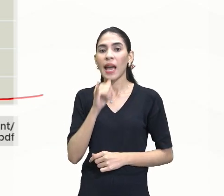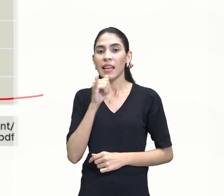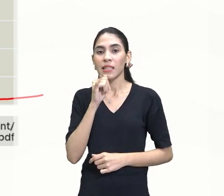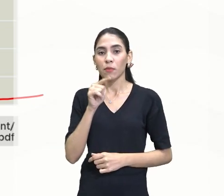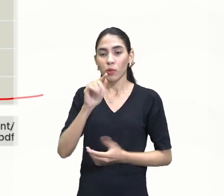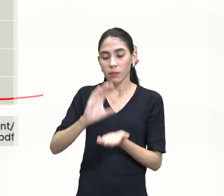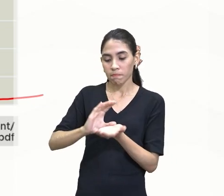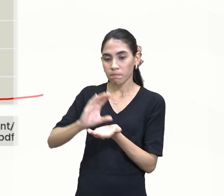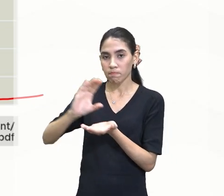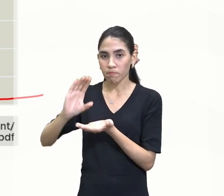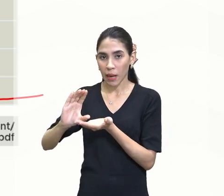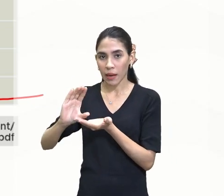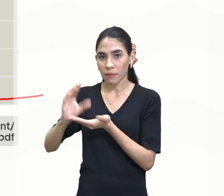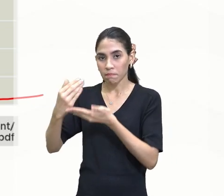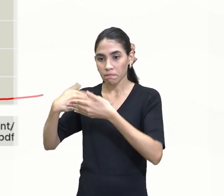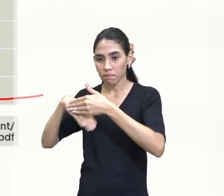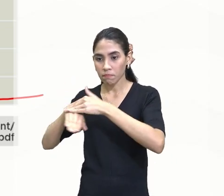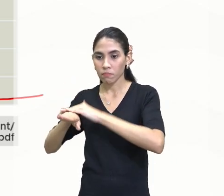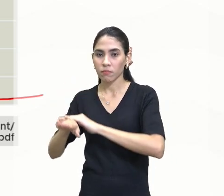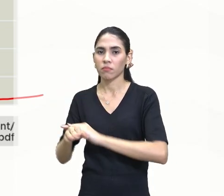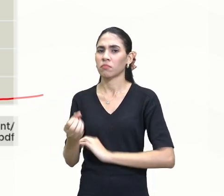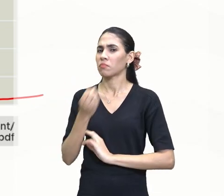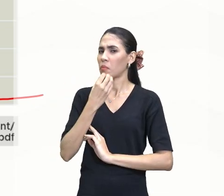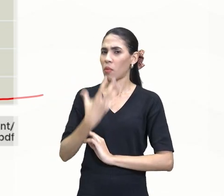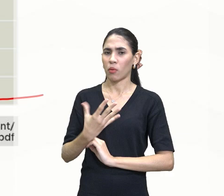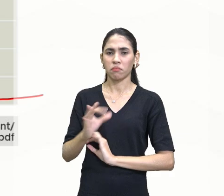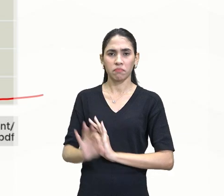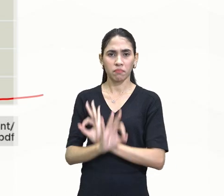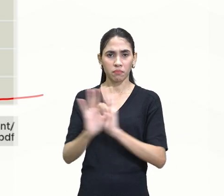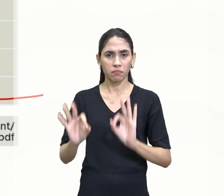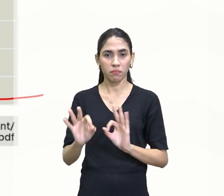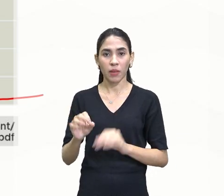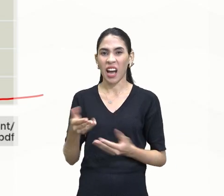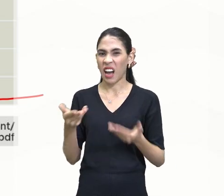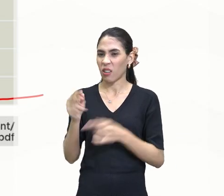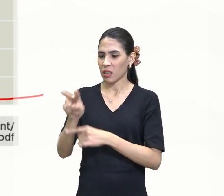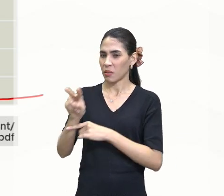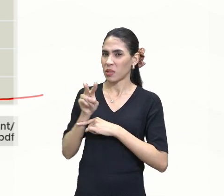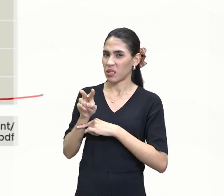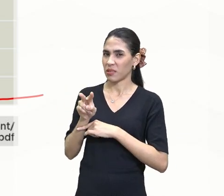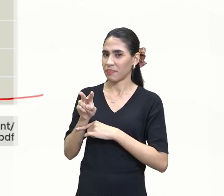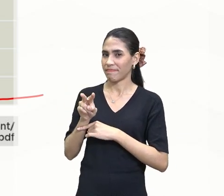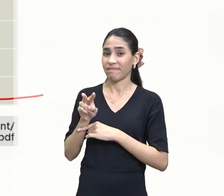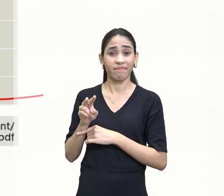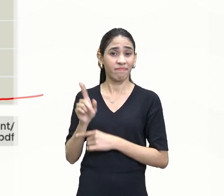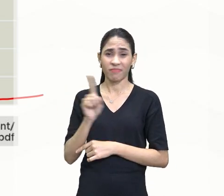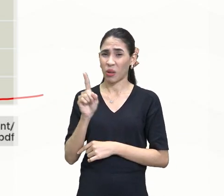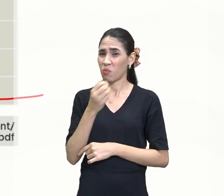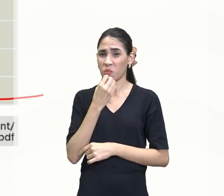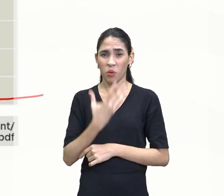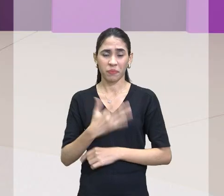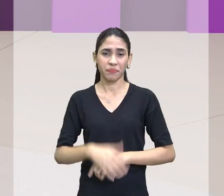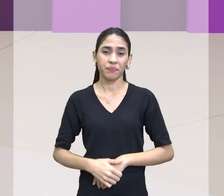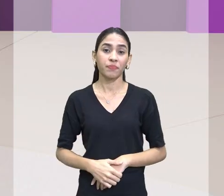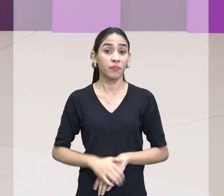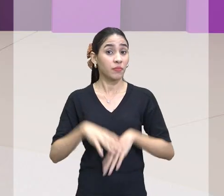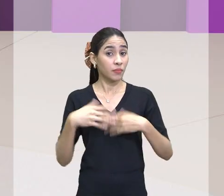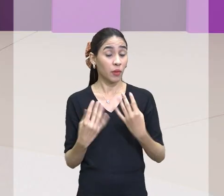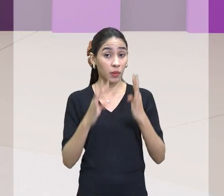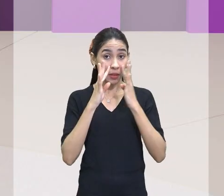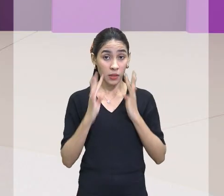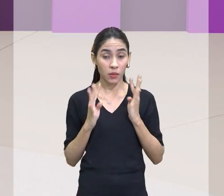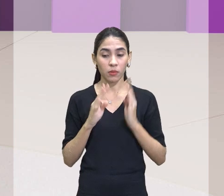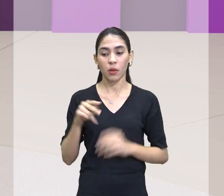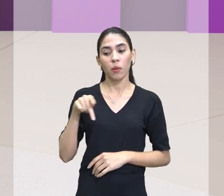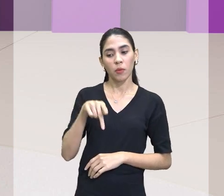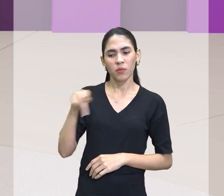aplicação financeira, isso é muito bom. Quando você está pegando emprestado, não é tão bom assim, tá? Então, atenção, professora,